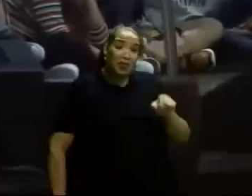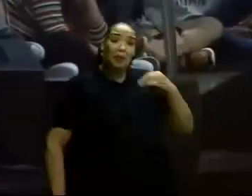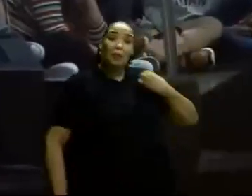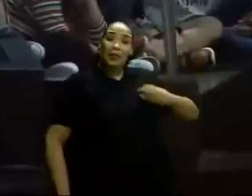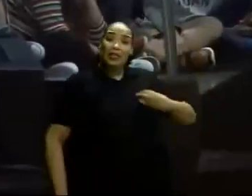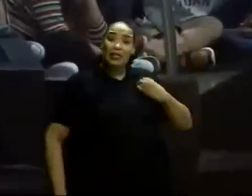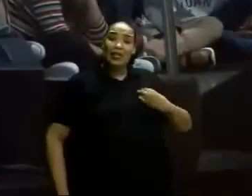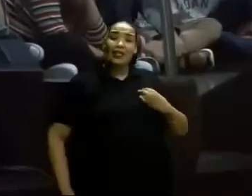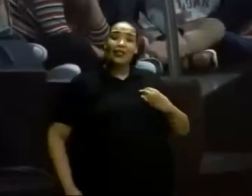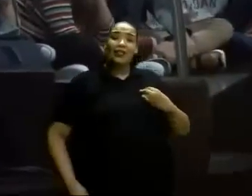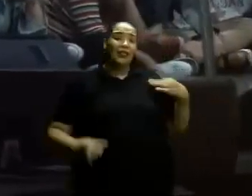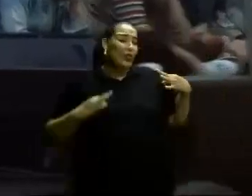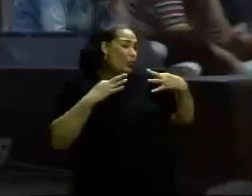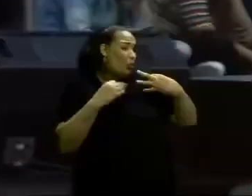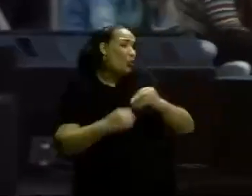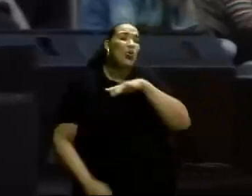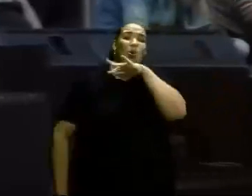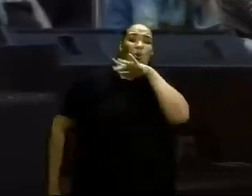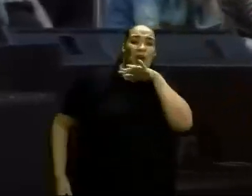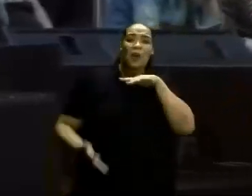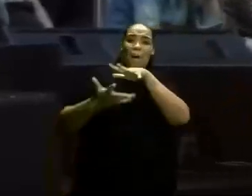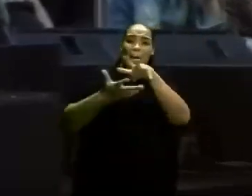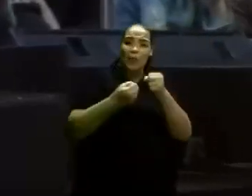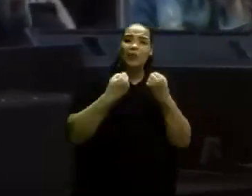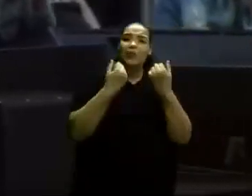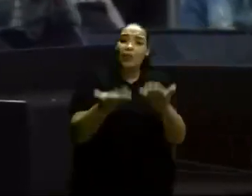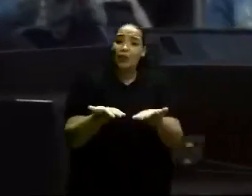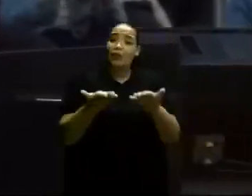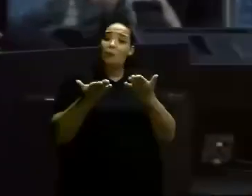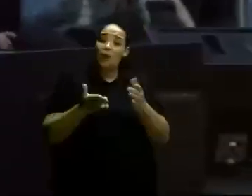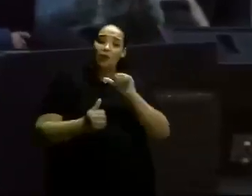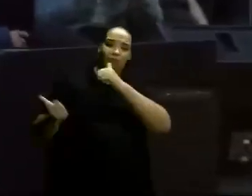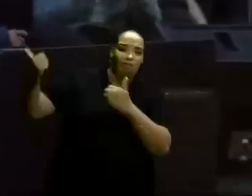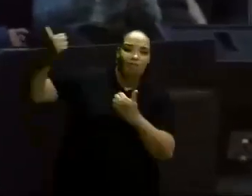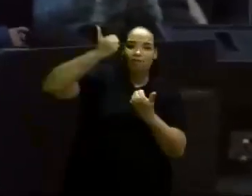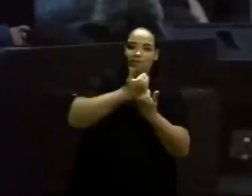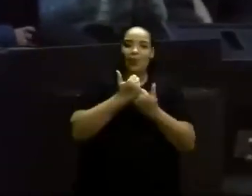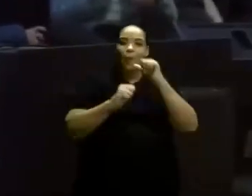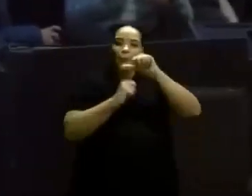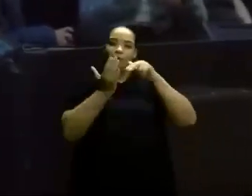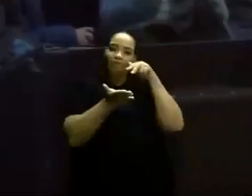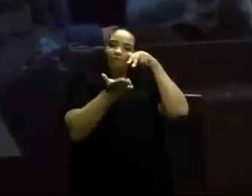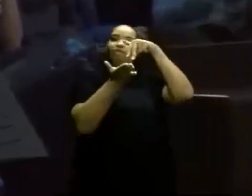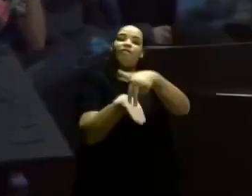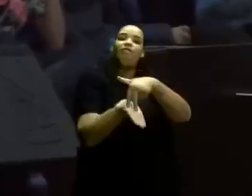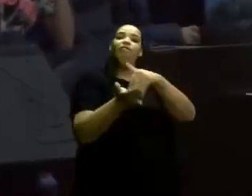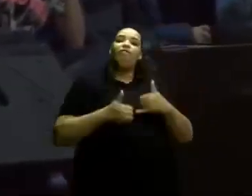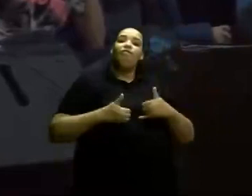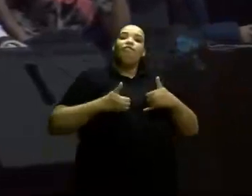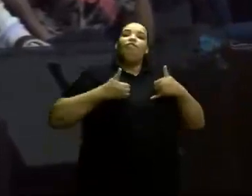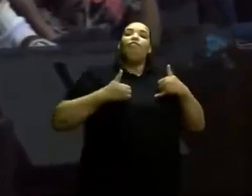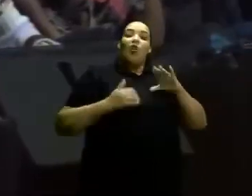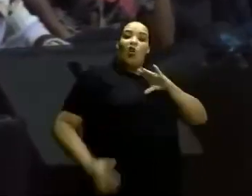de tudo aquilo de ruim que o mundo podia oferecer, mas deu a volta por cima, ergueu a cabeça, estufou o peito, foi